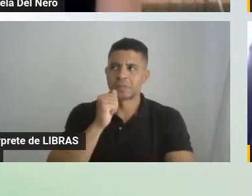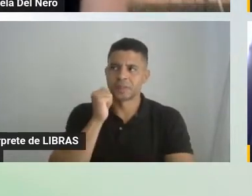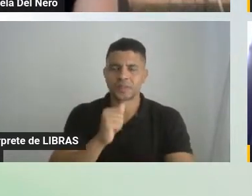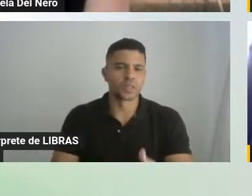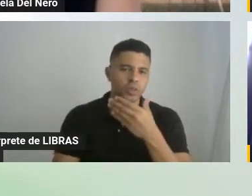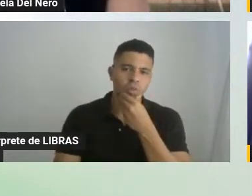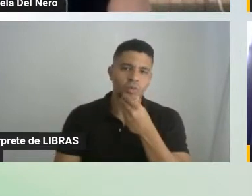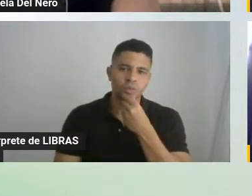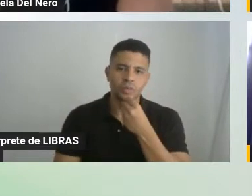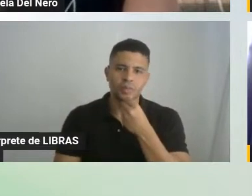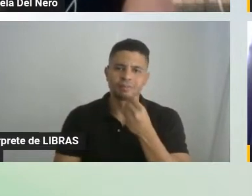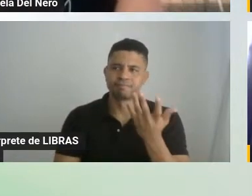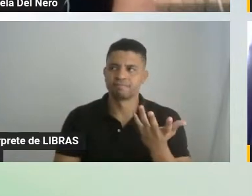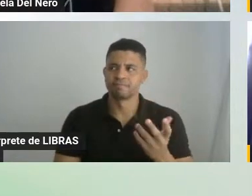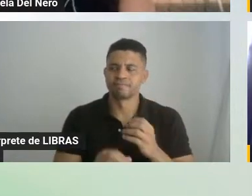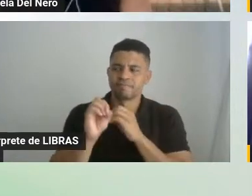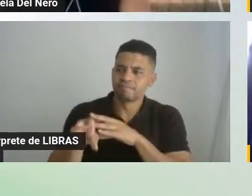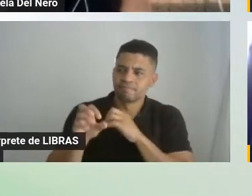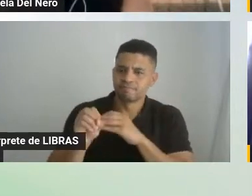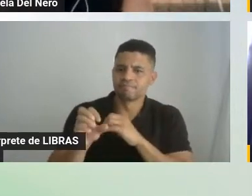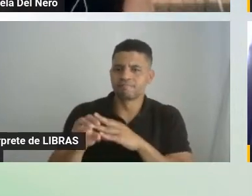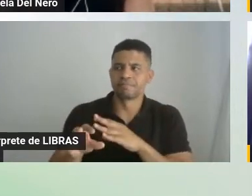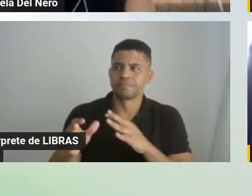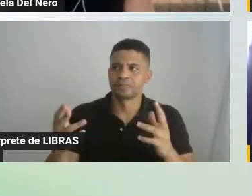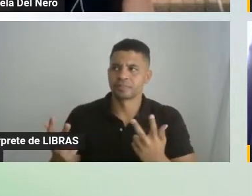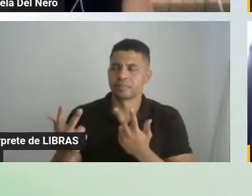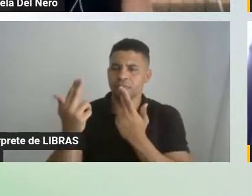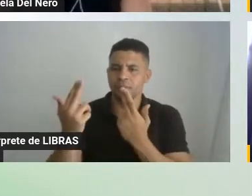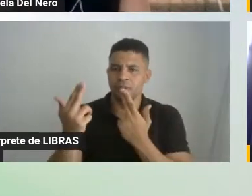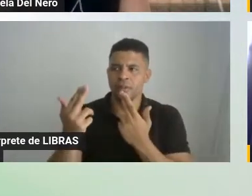educados de mesma maneira também precisam,